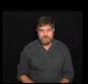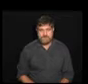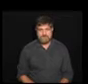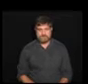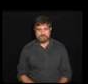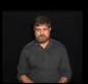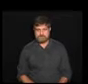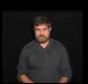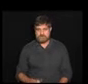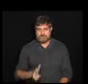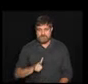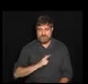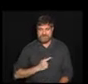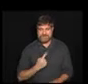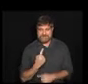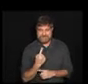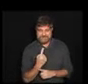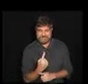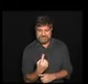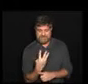Nós temos